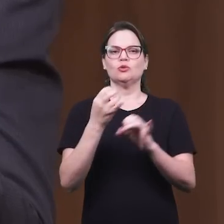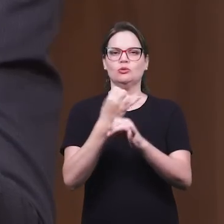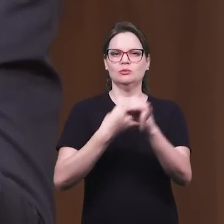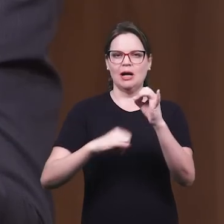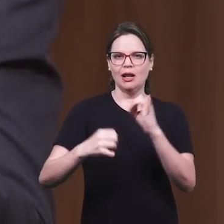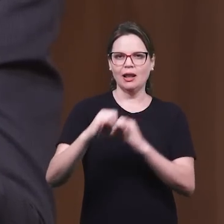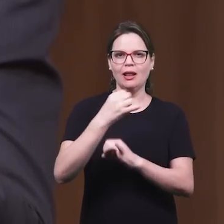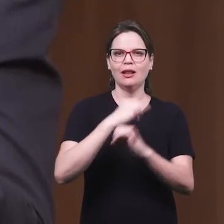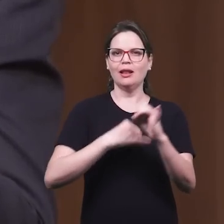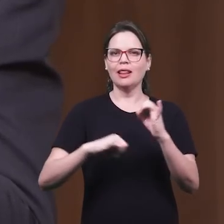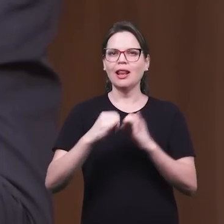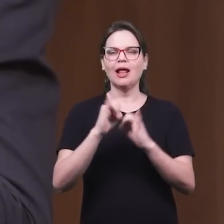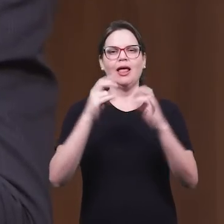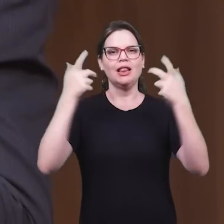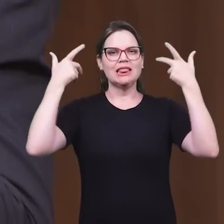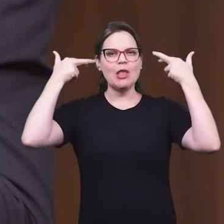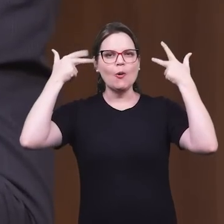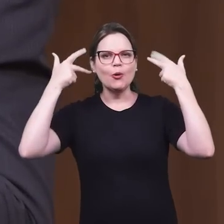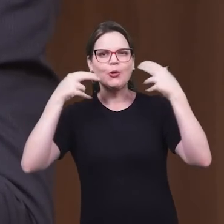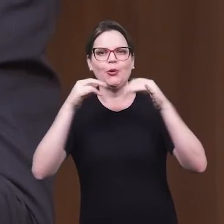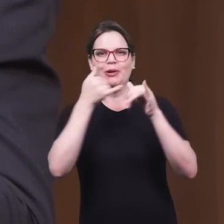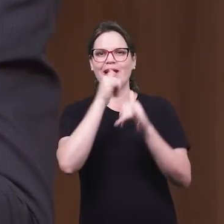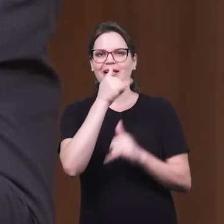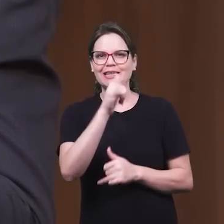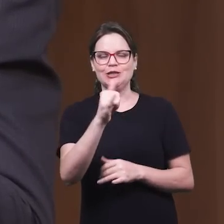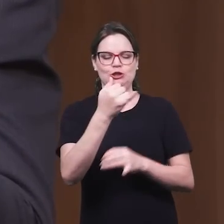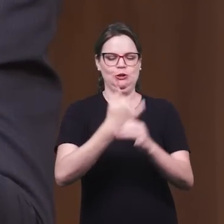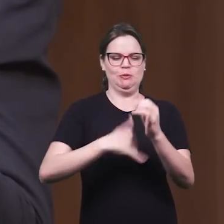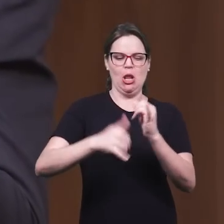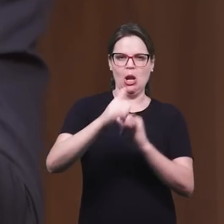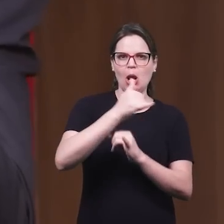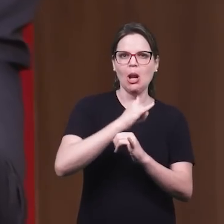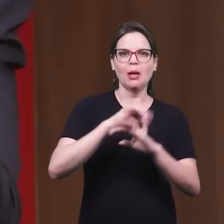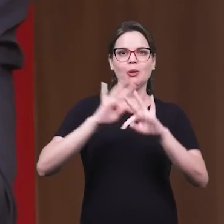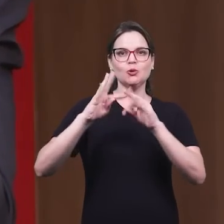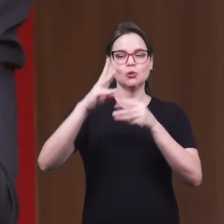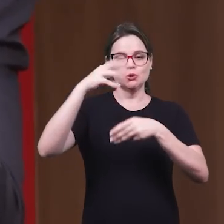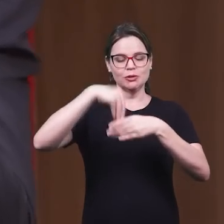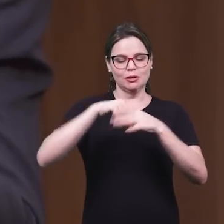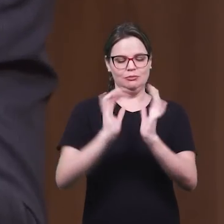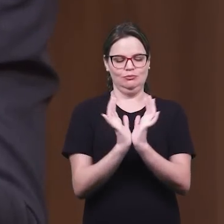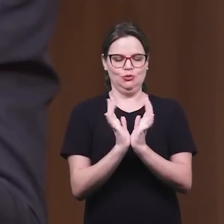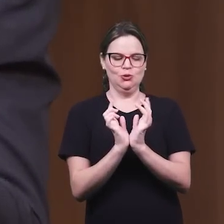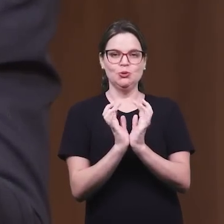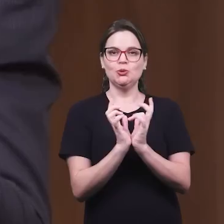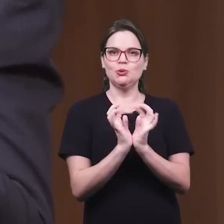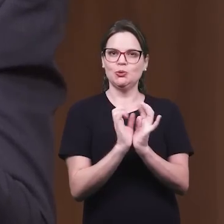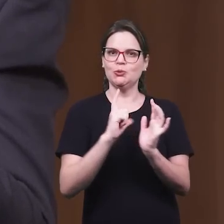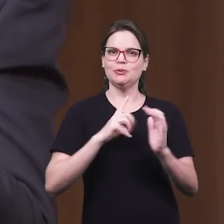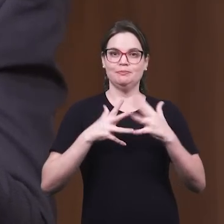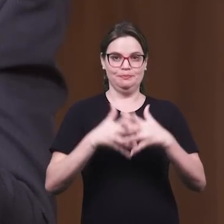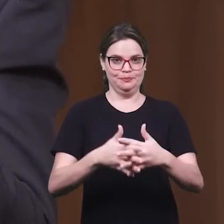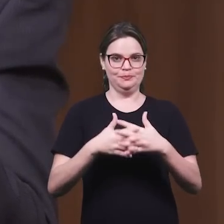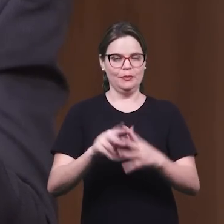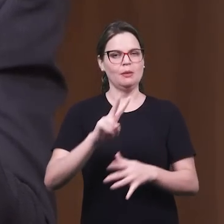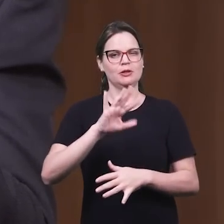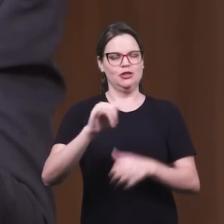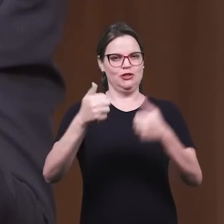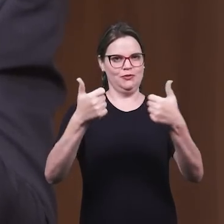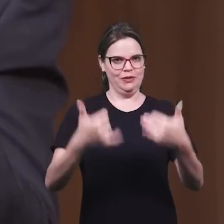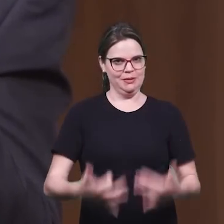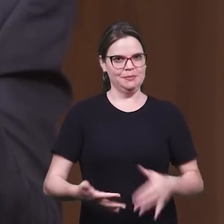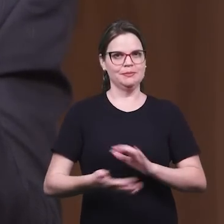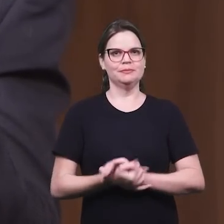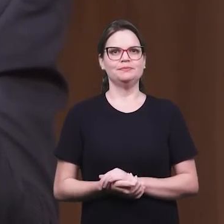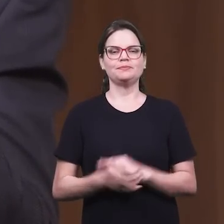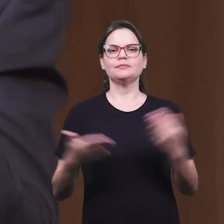respeito sobre essas coisas que nós vamos discutir aqui. E feita essa introdução, que, digamos, presencialmente, agora